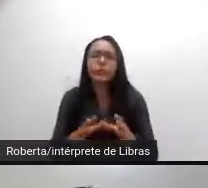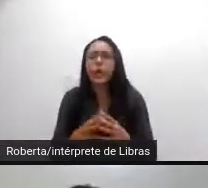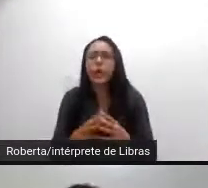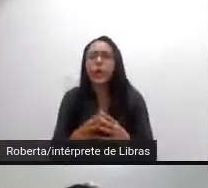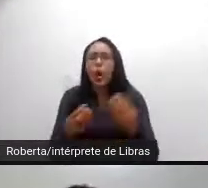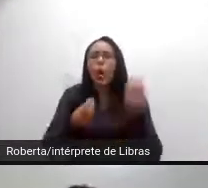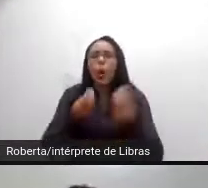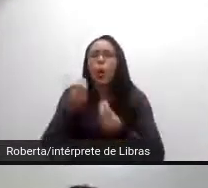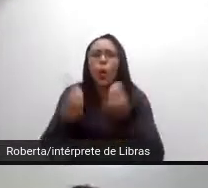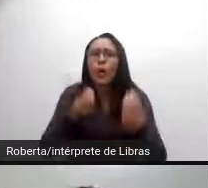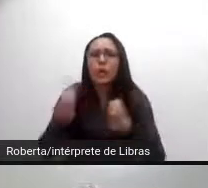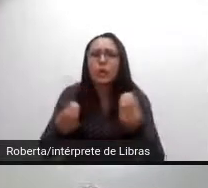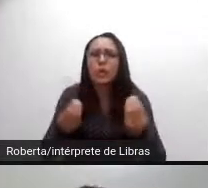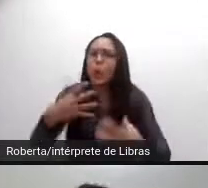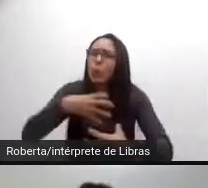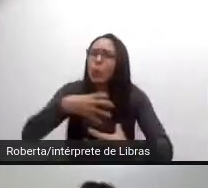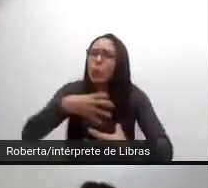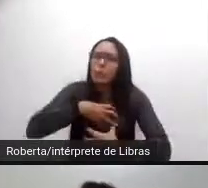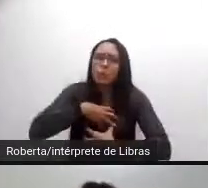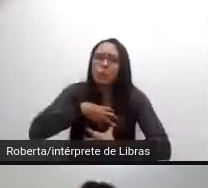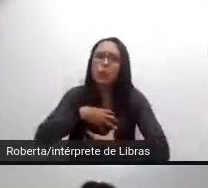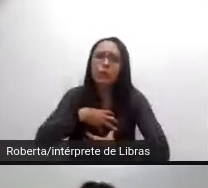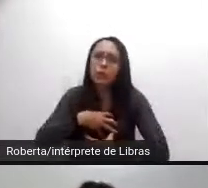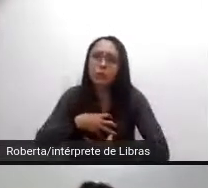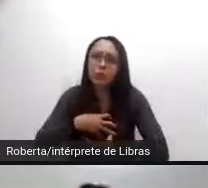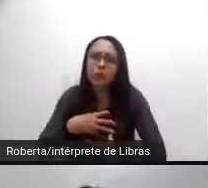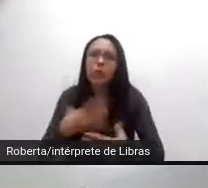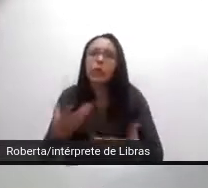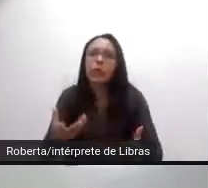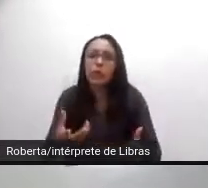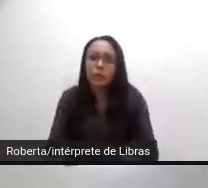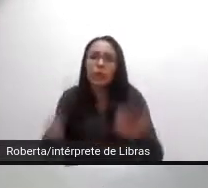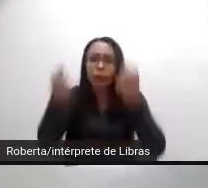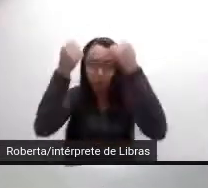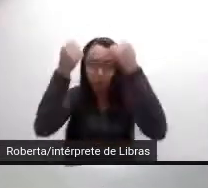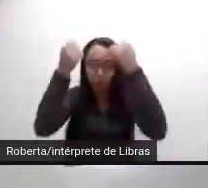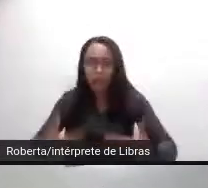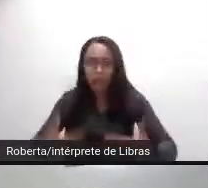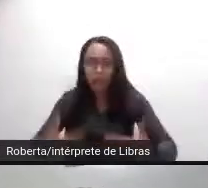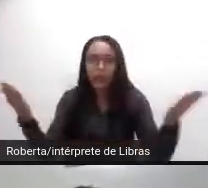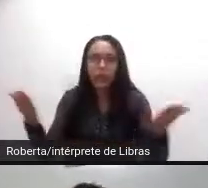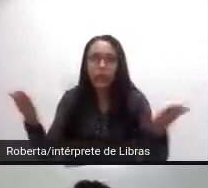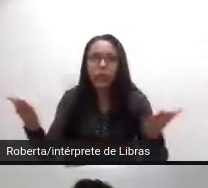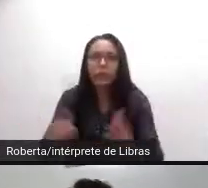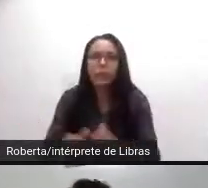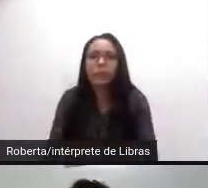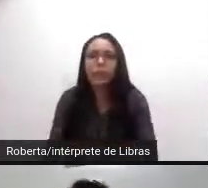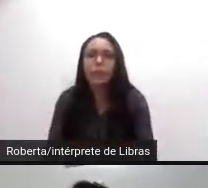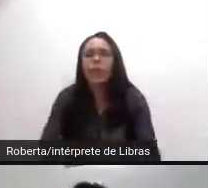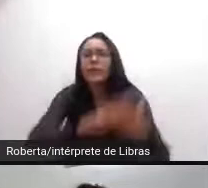e sintomas? Vamos descobrir agora. Existem